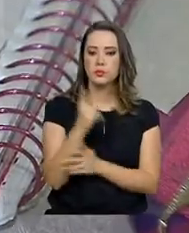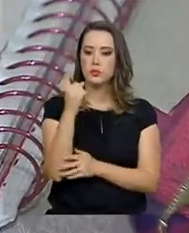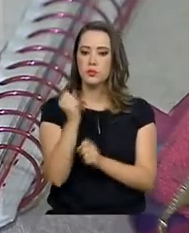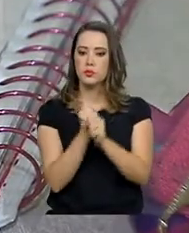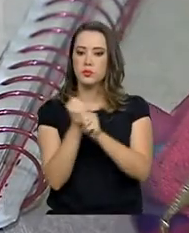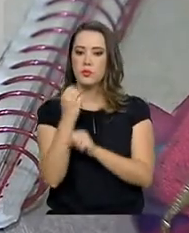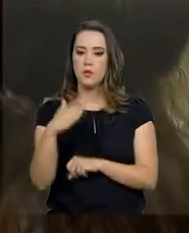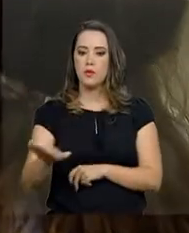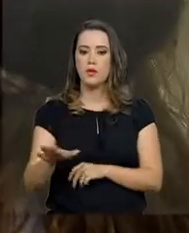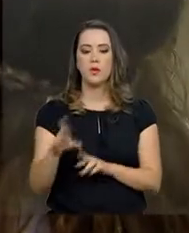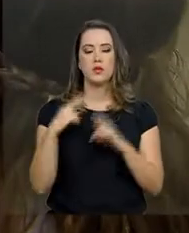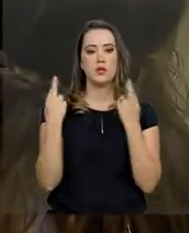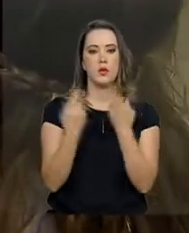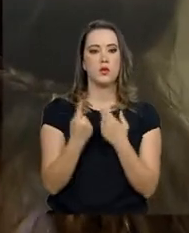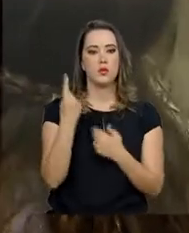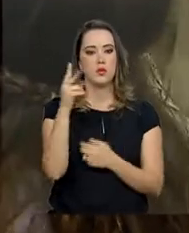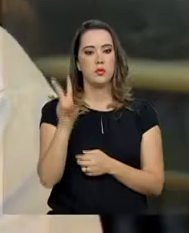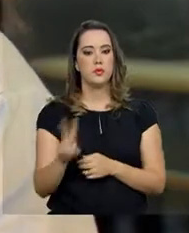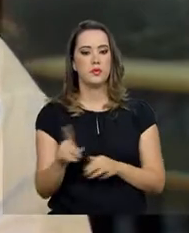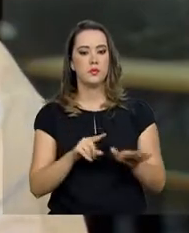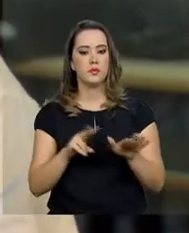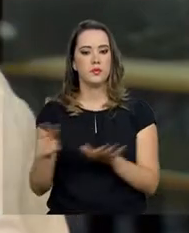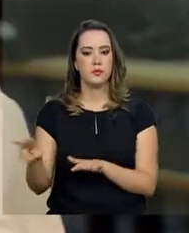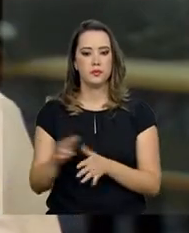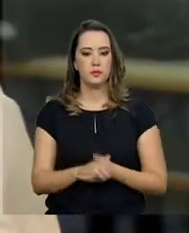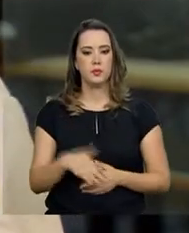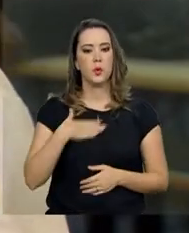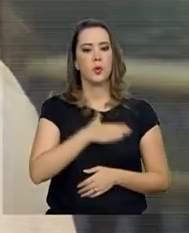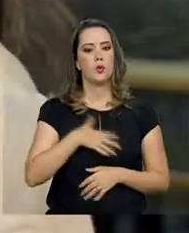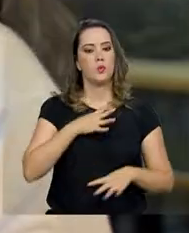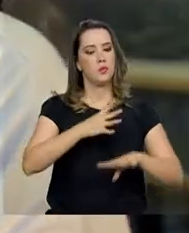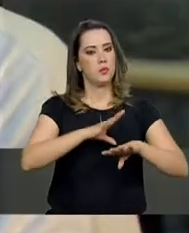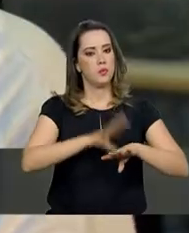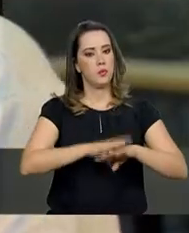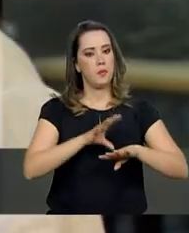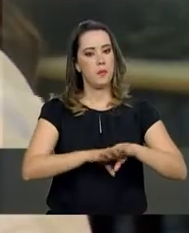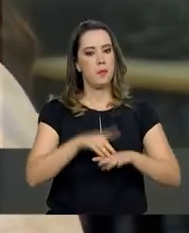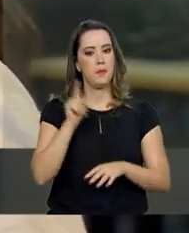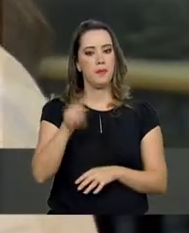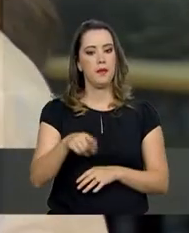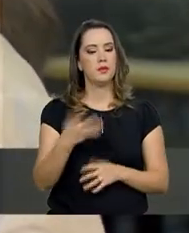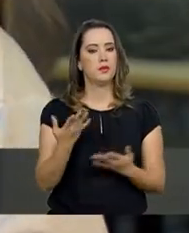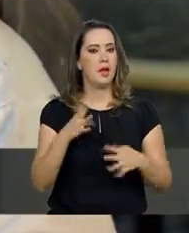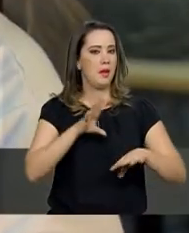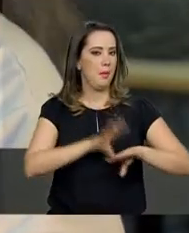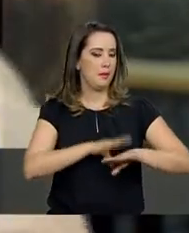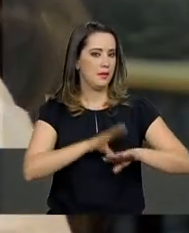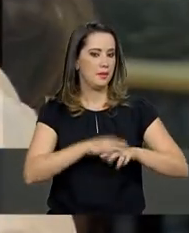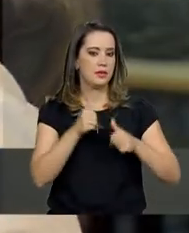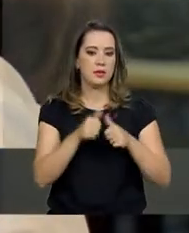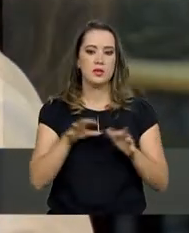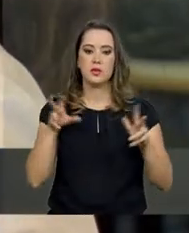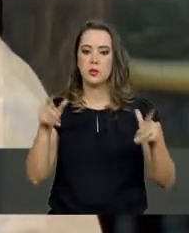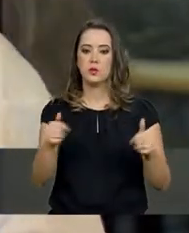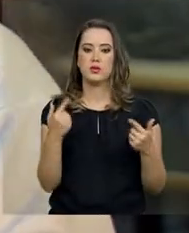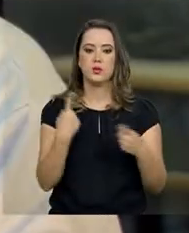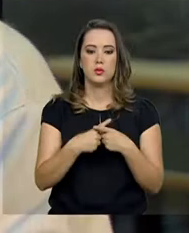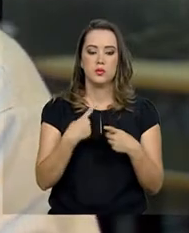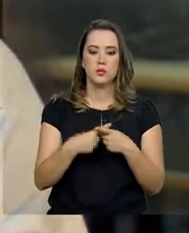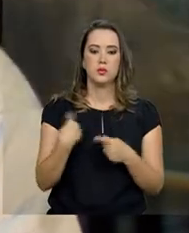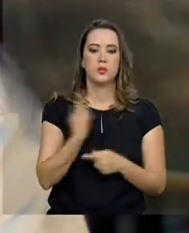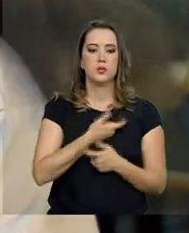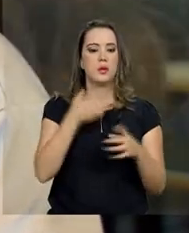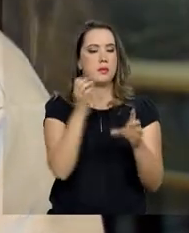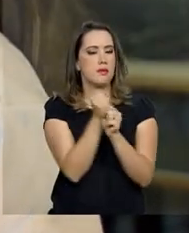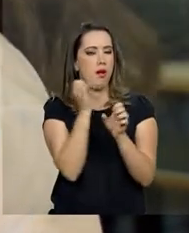turmas que se reúnem uma vez por semana. Eu gosto muito de matemática. A matemática está em tudo aqui, porque a gente tem que